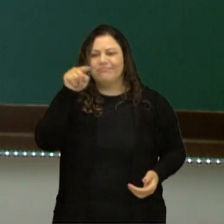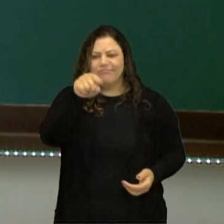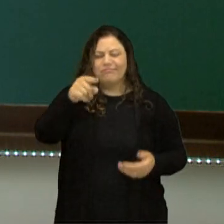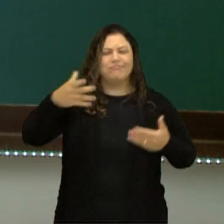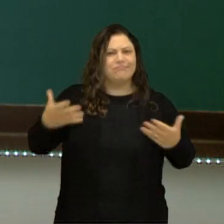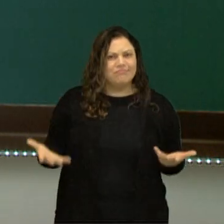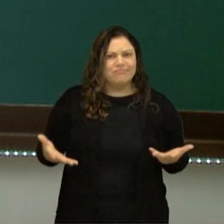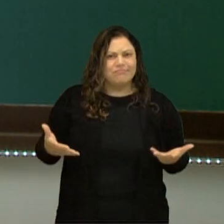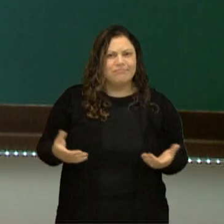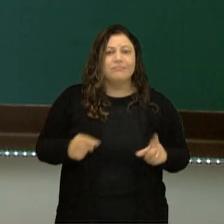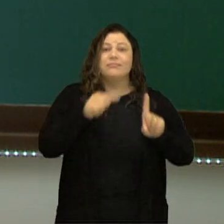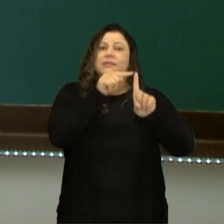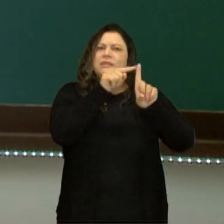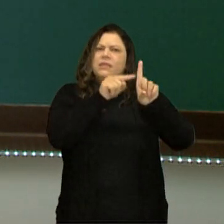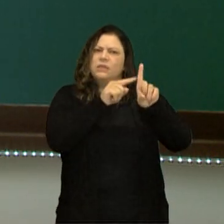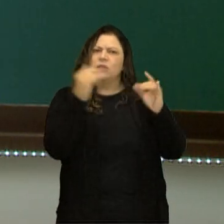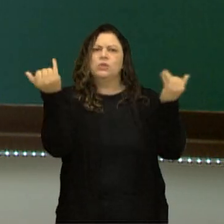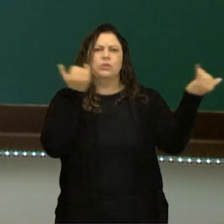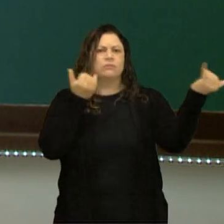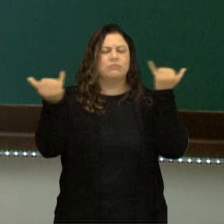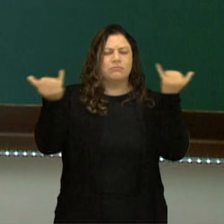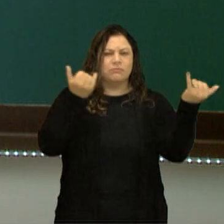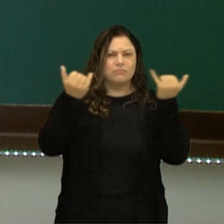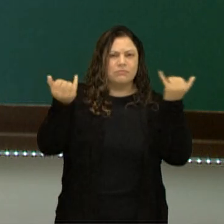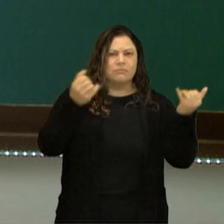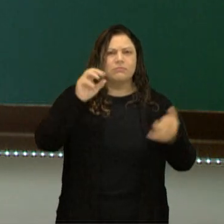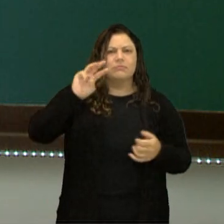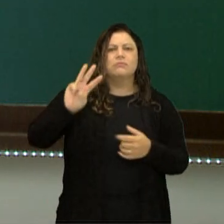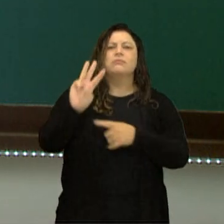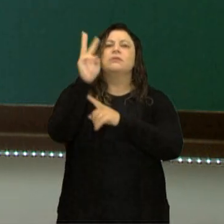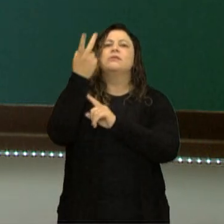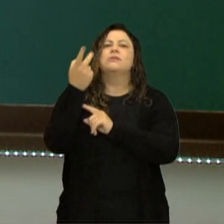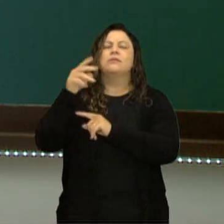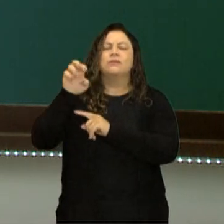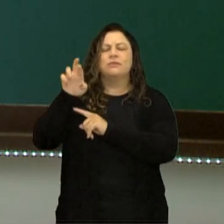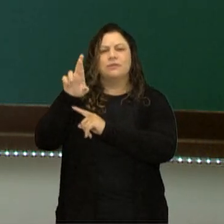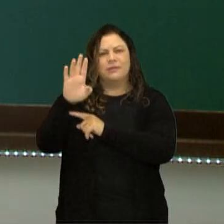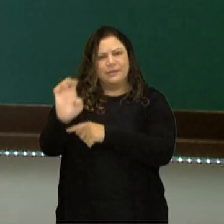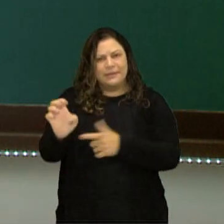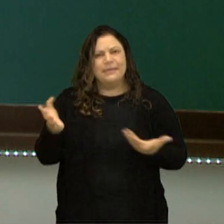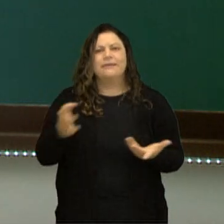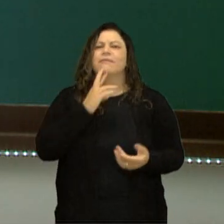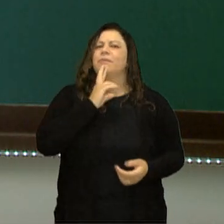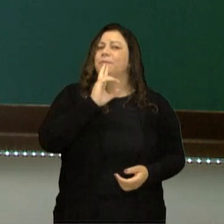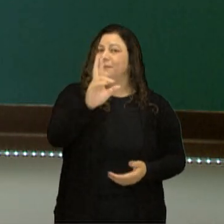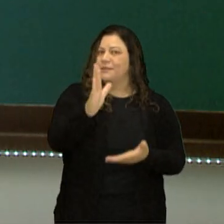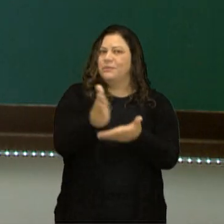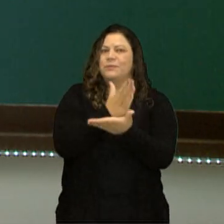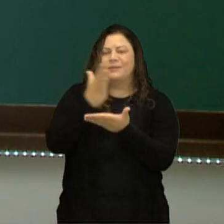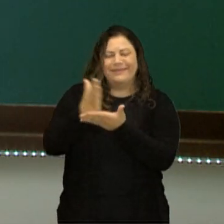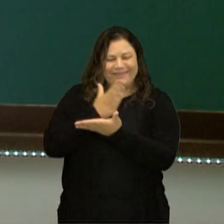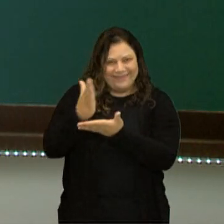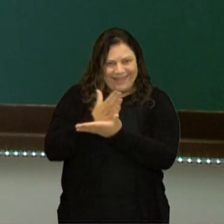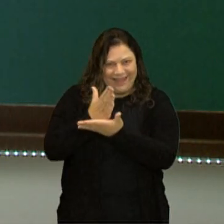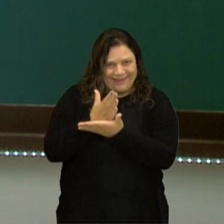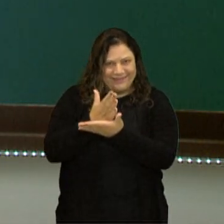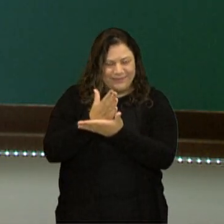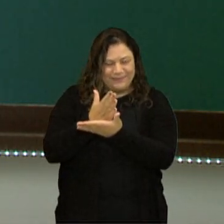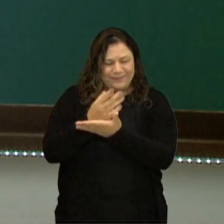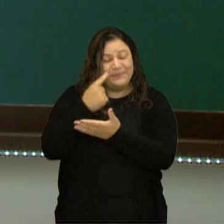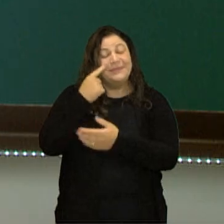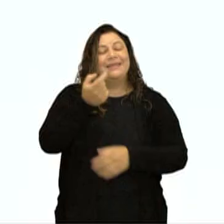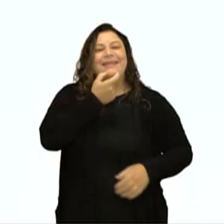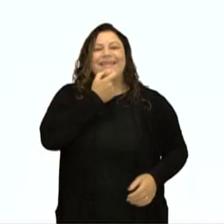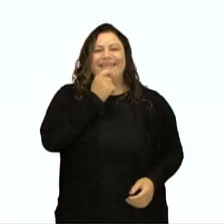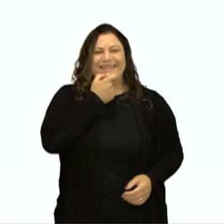quer que tipo de informação. Quando eu tenho where, qual é a informação? Vamos responder no caderno? De preferência, em inglês.